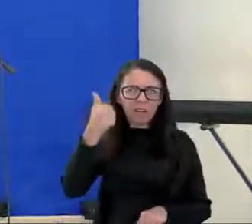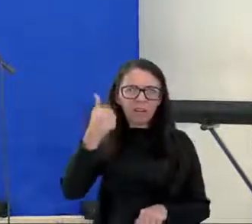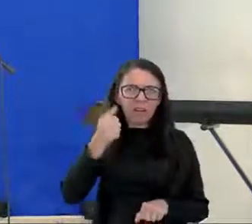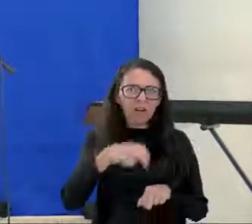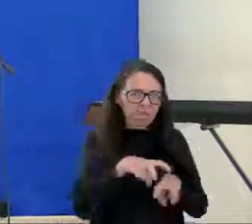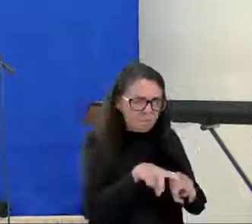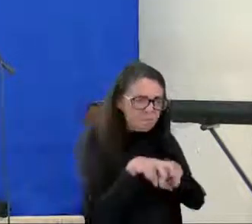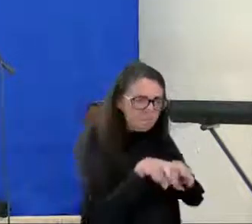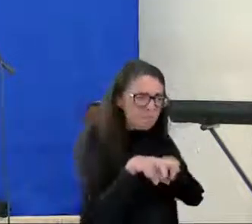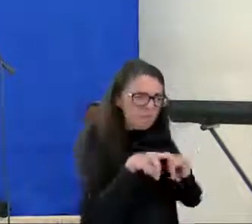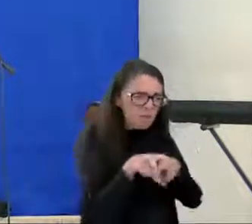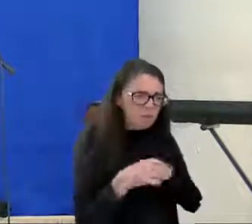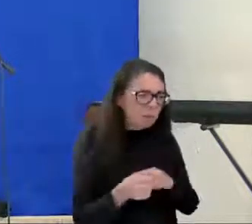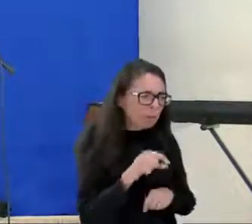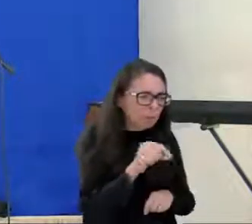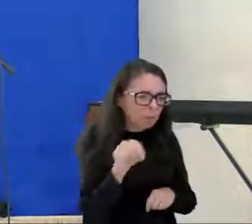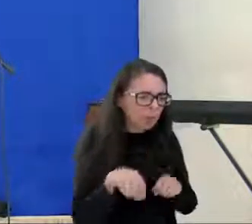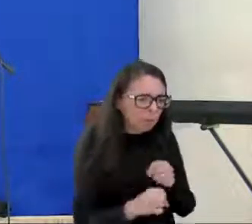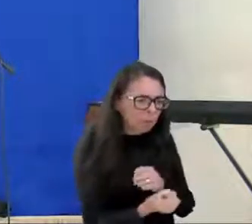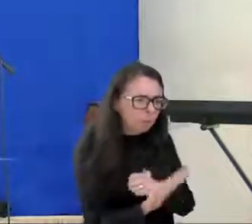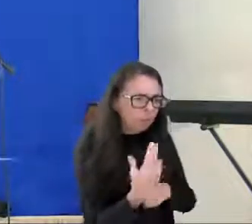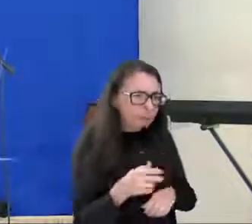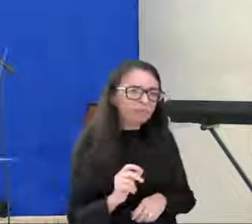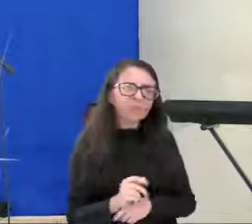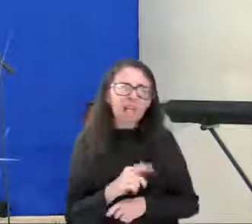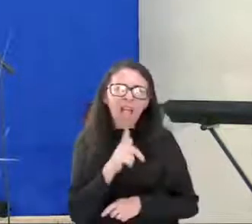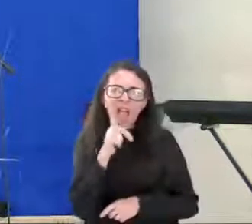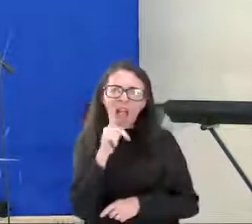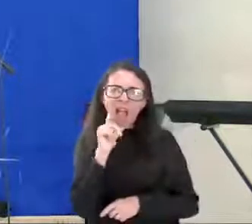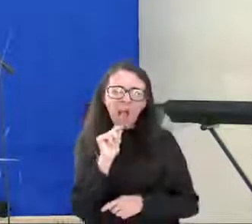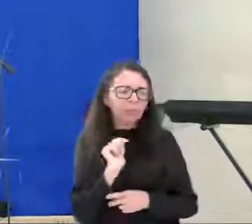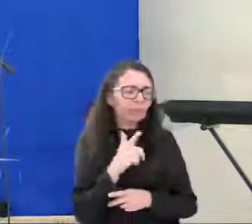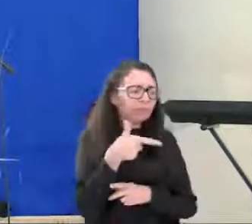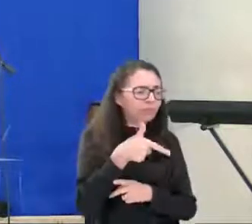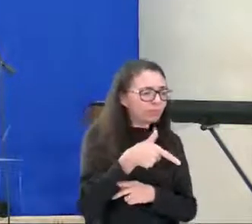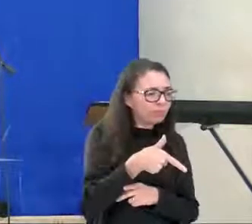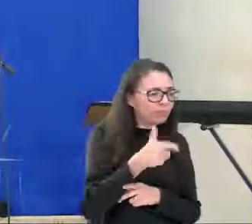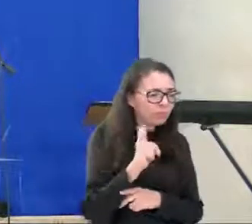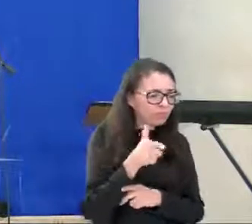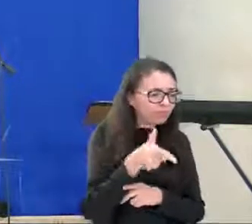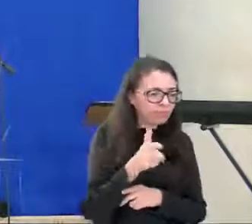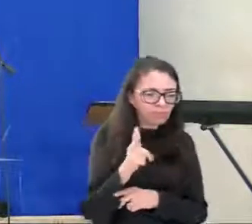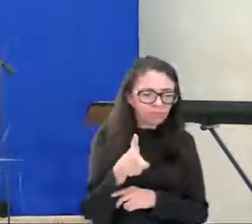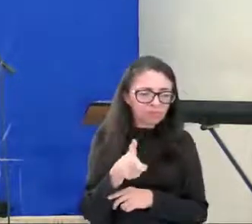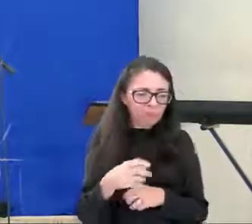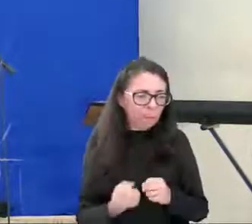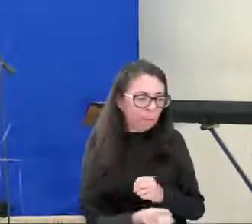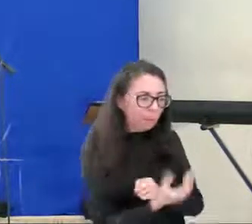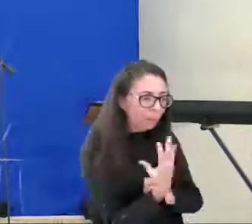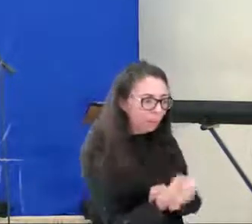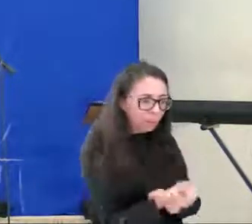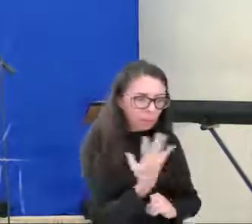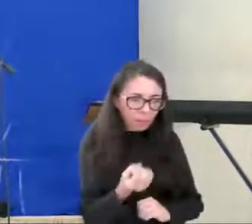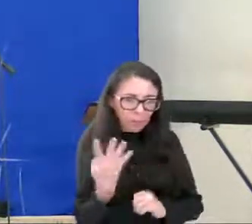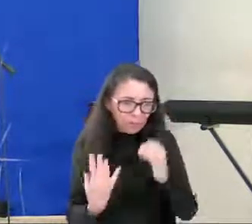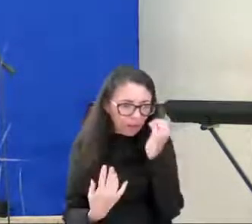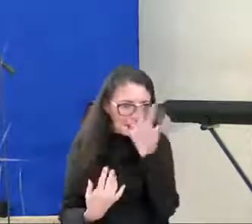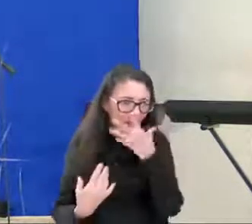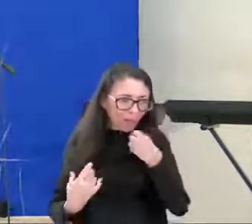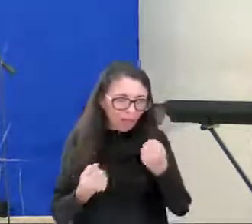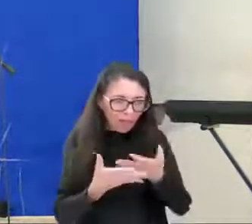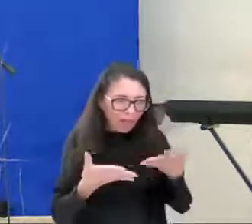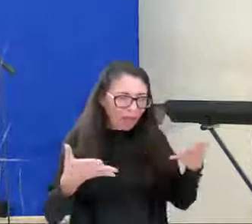quer interceder por alguém, alguma... vamos pedir de oração, né? Alguém tem algum pedido de oração?